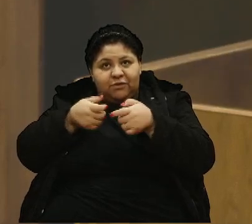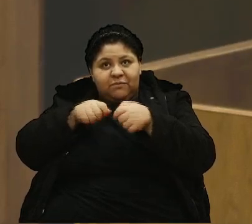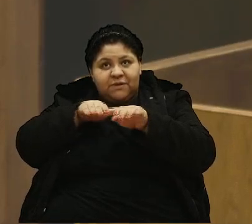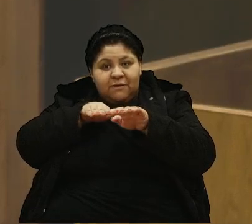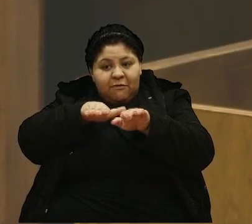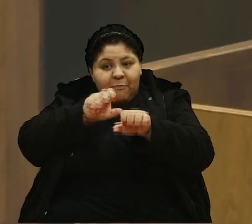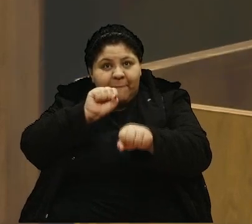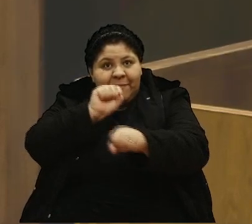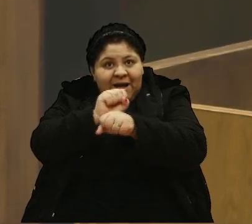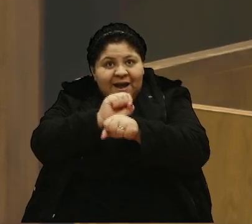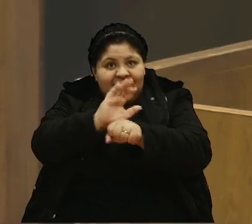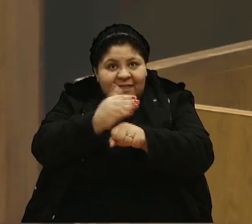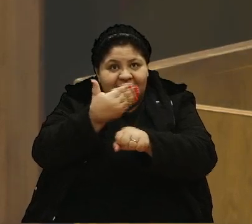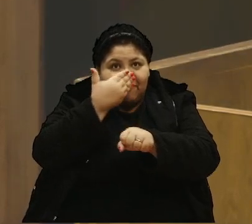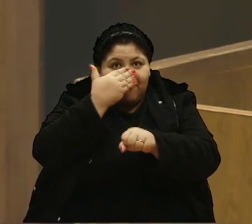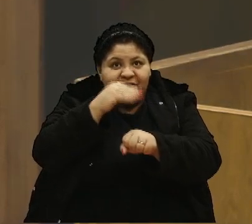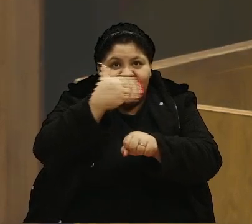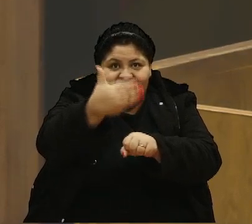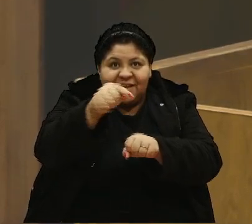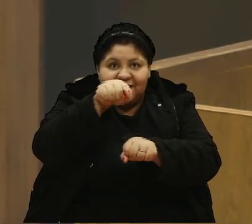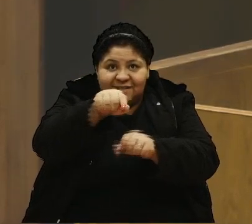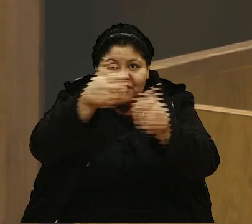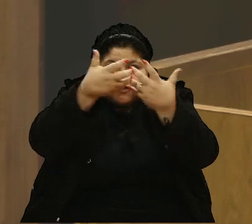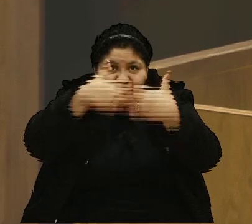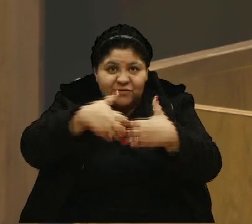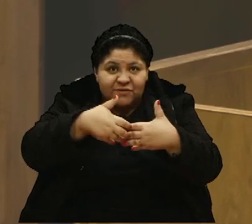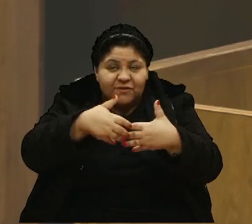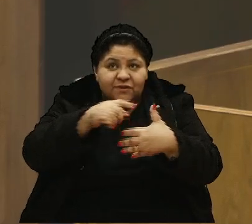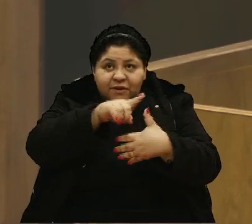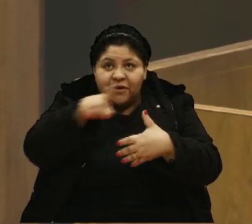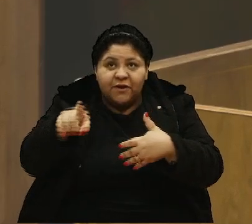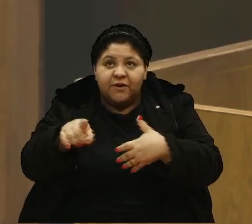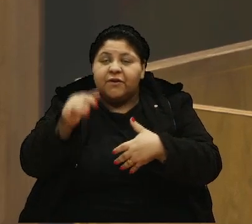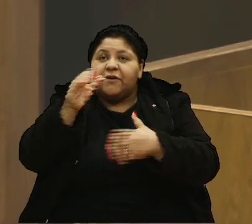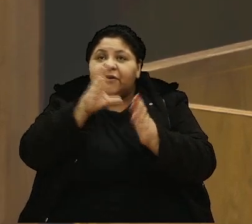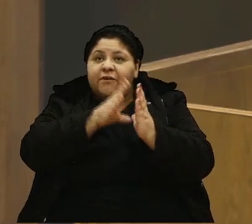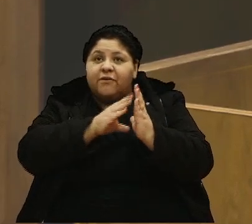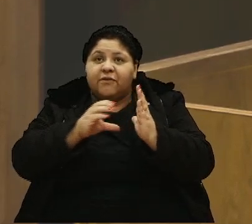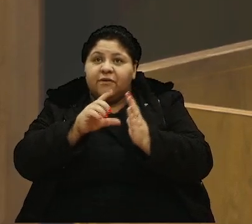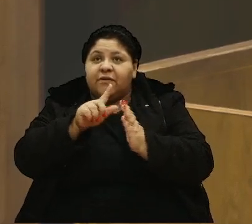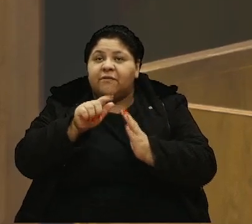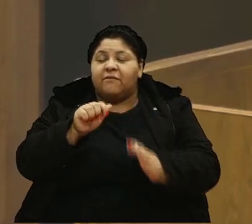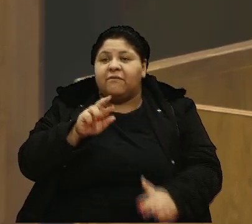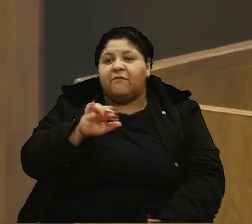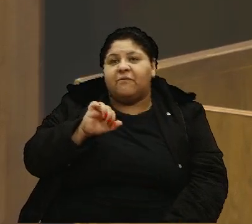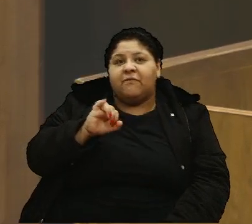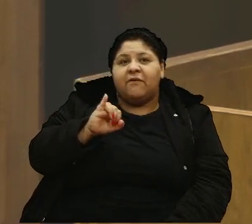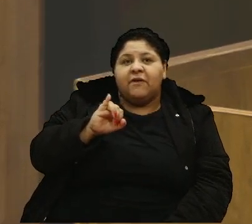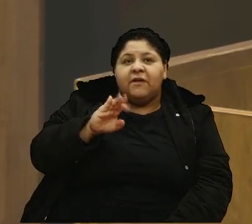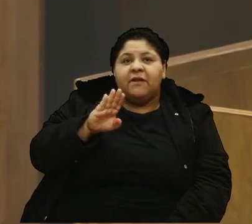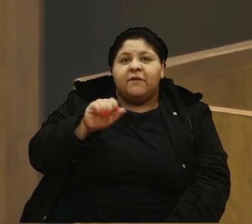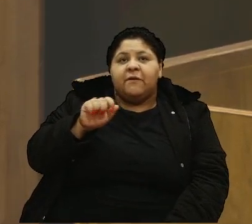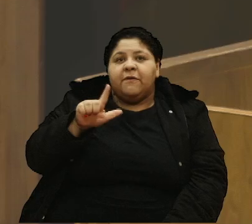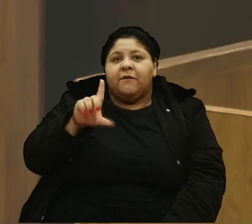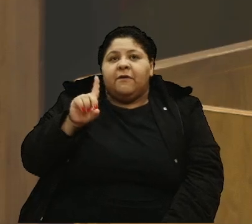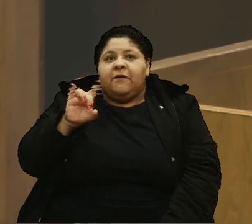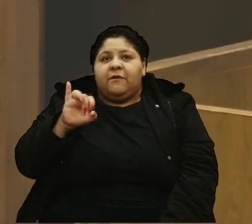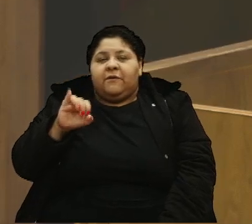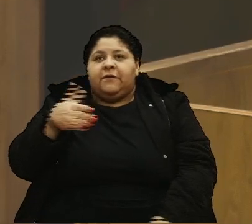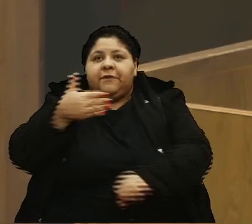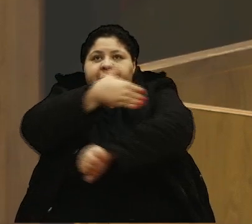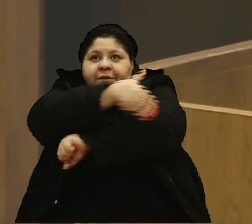lá na frente. É assim que funciona. Vamos trazer o exemplo da Garibaldi. A Garibaldi é uma